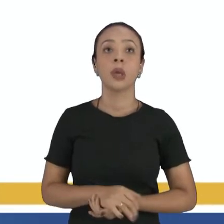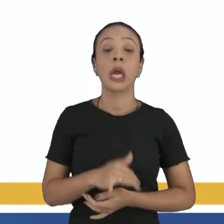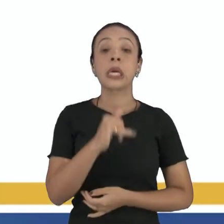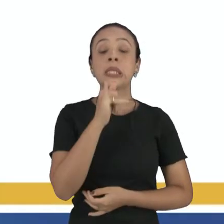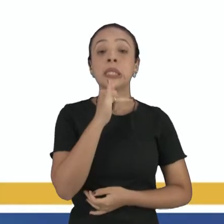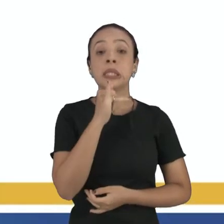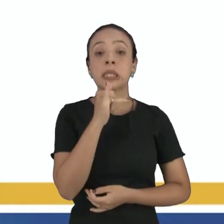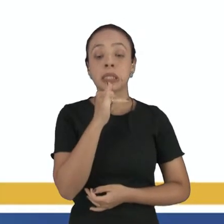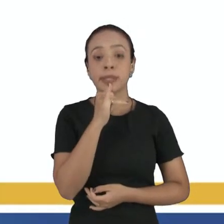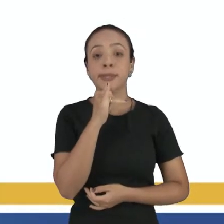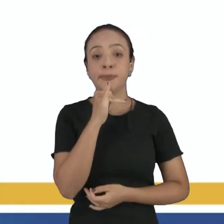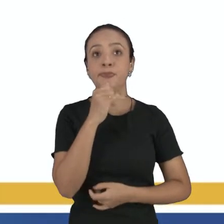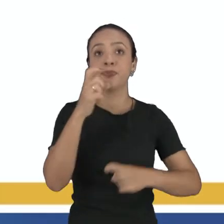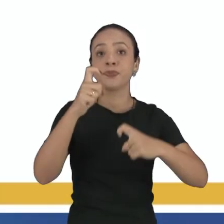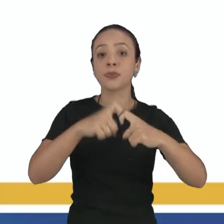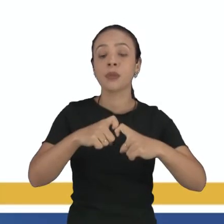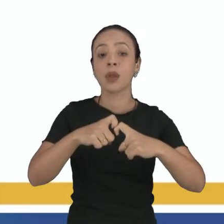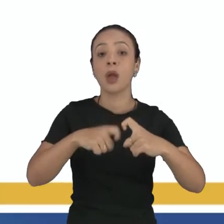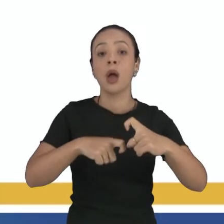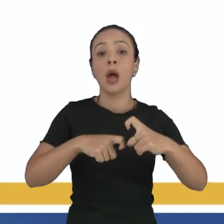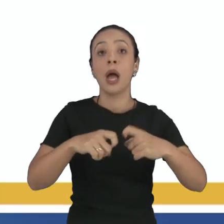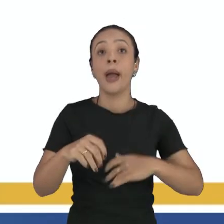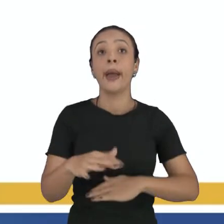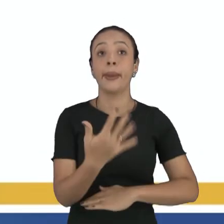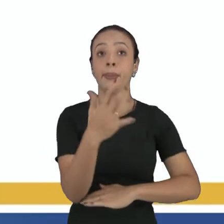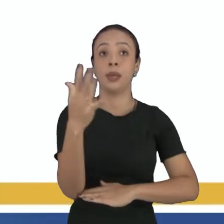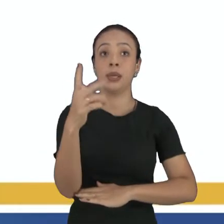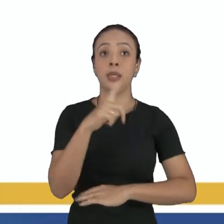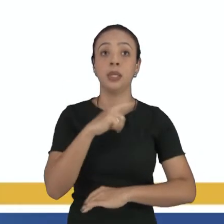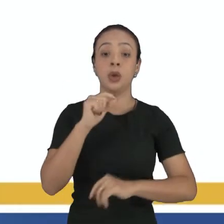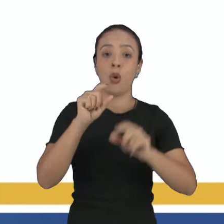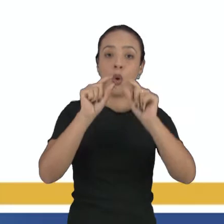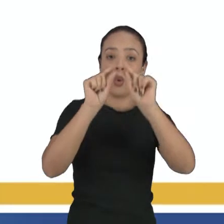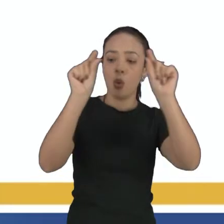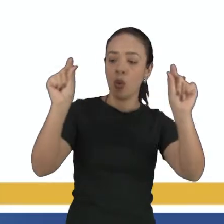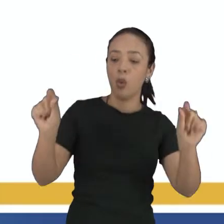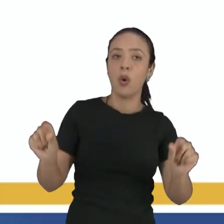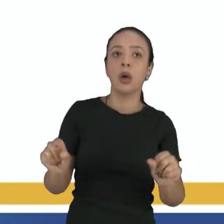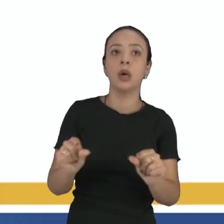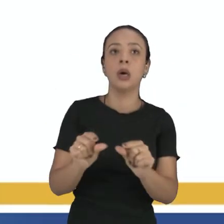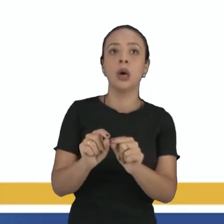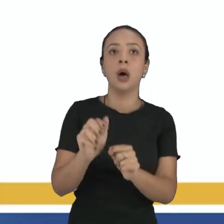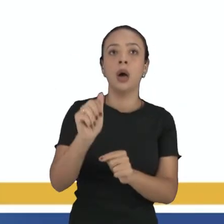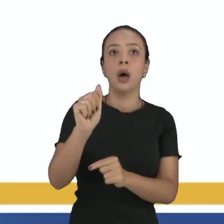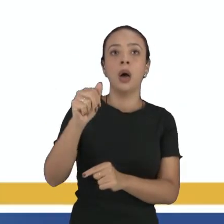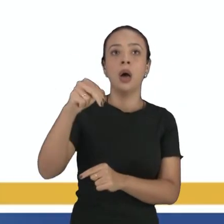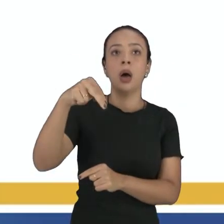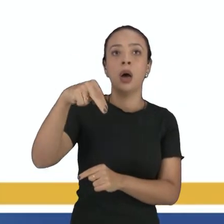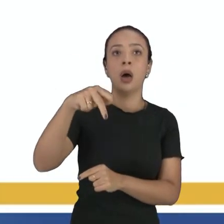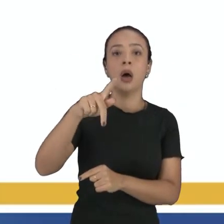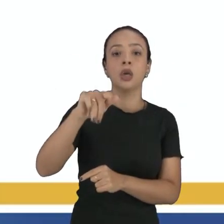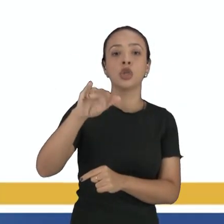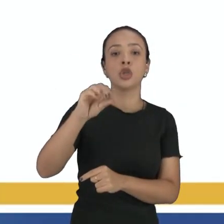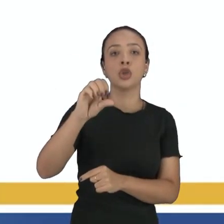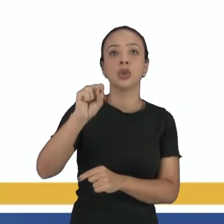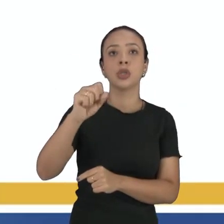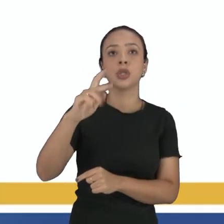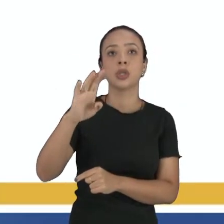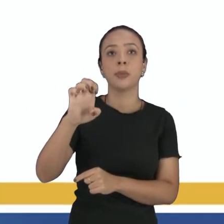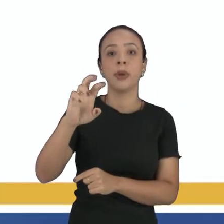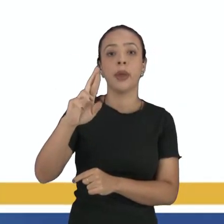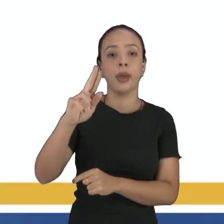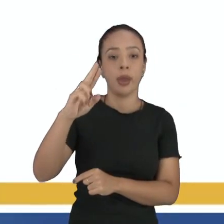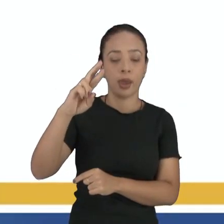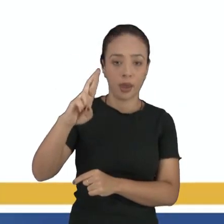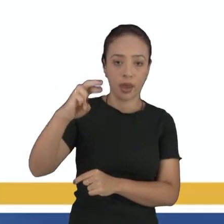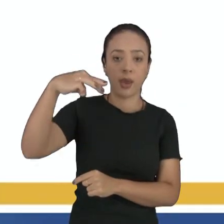Um exemplo de reprodução sexuada em plantas, né? Ali você tem o ciclo de vida das angiospermas, né? Angiospermas são plantas com flores e frutos, lembra lá, é o